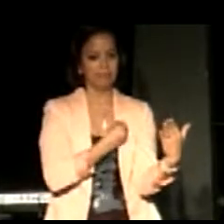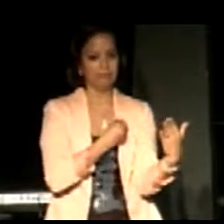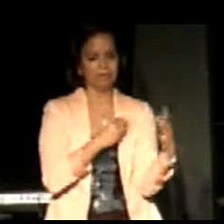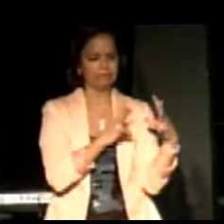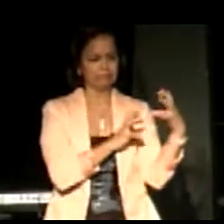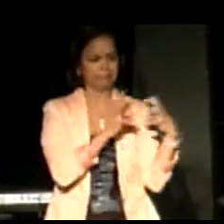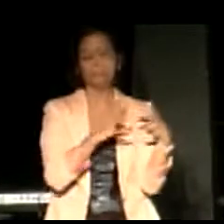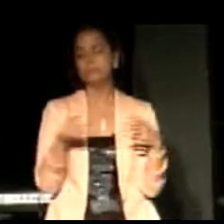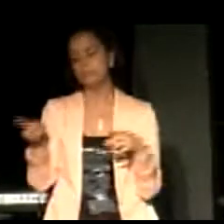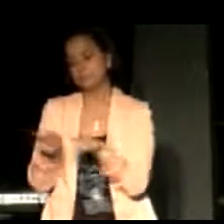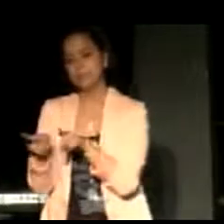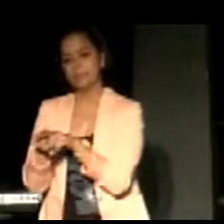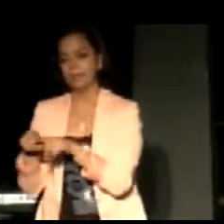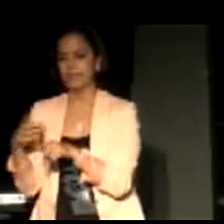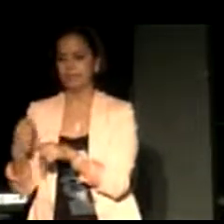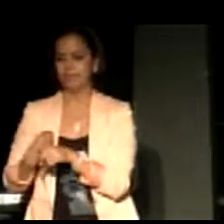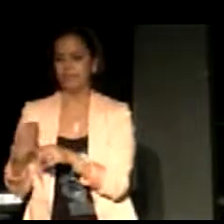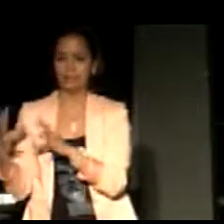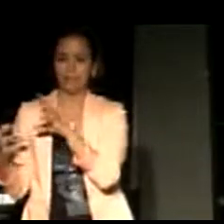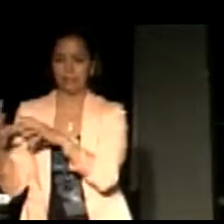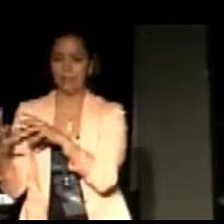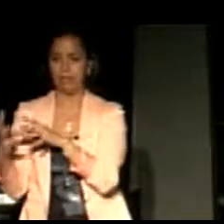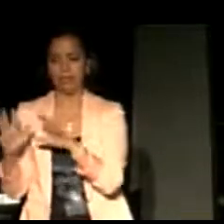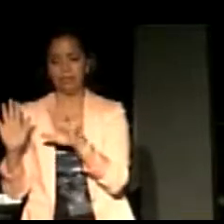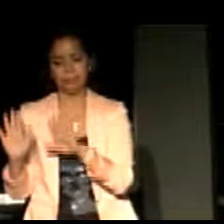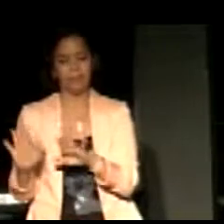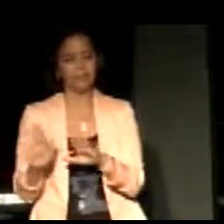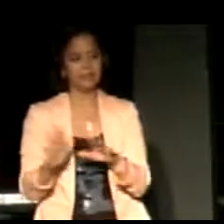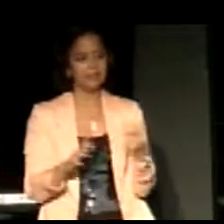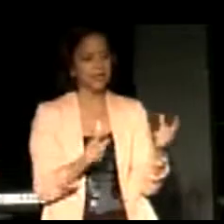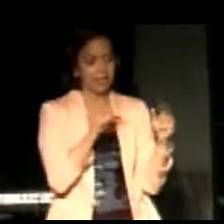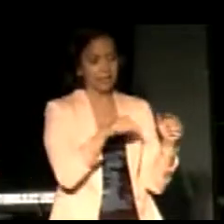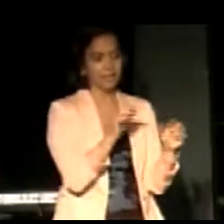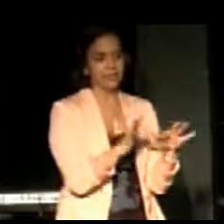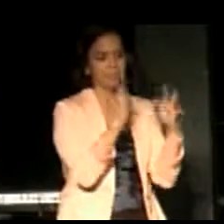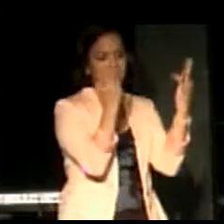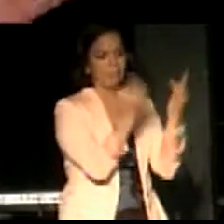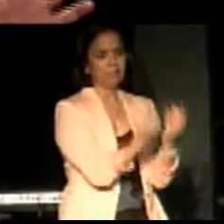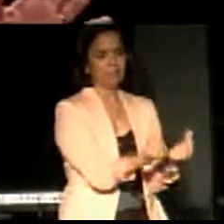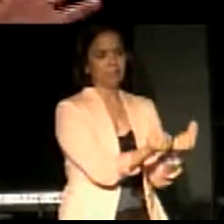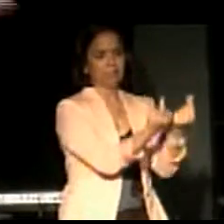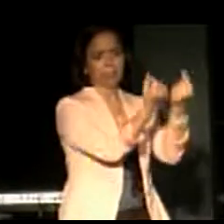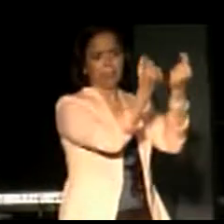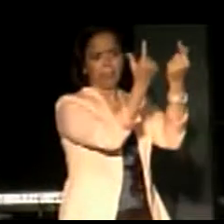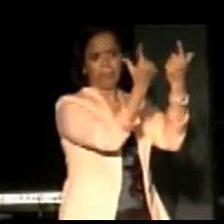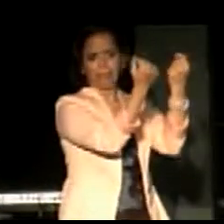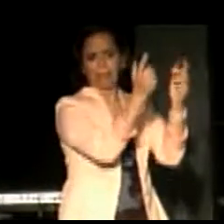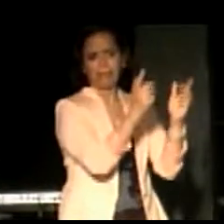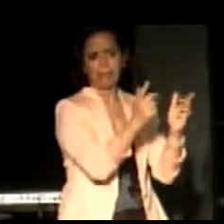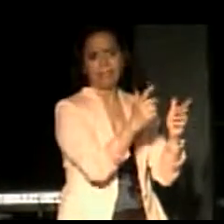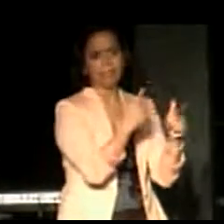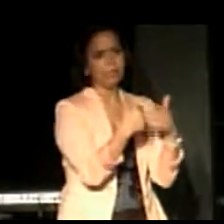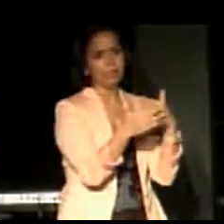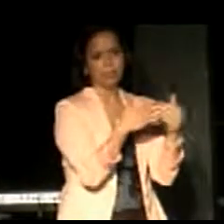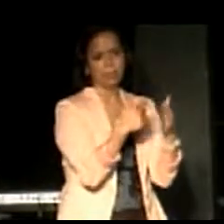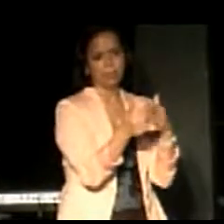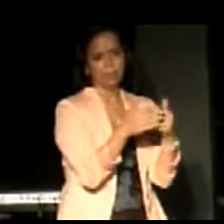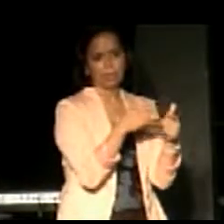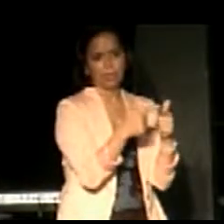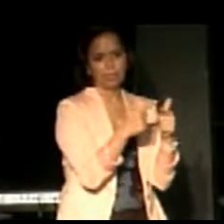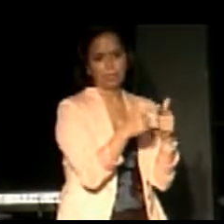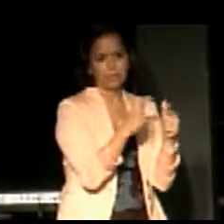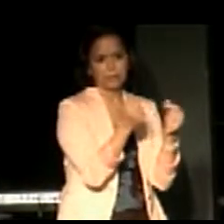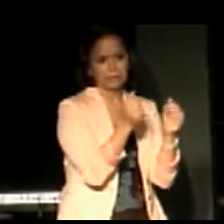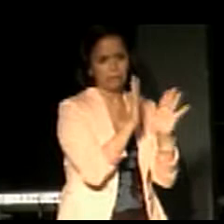conflitos. Claro que a família que era abastada não tinha qualquer problema com qualquer